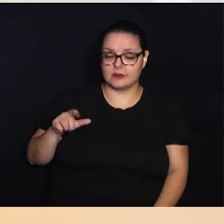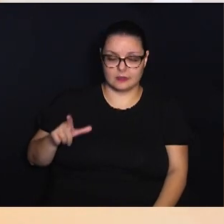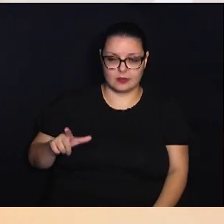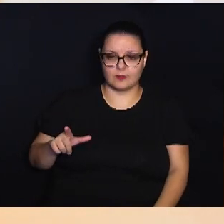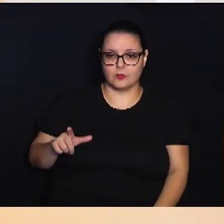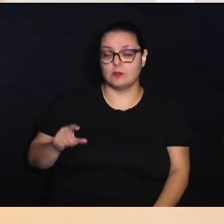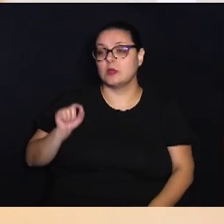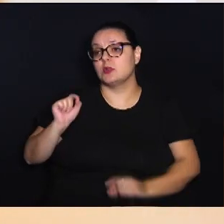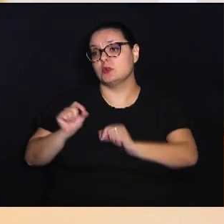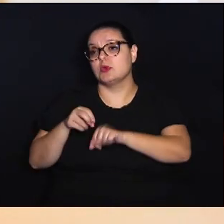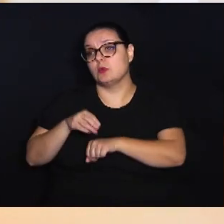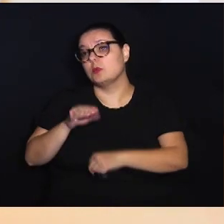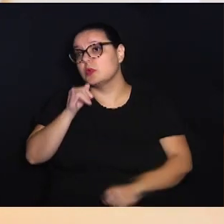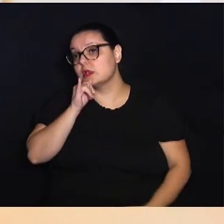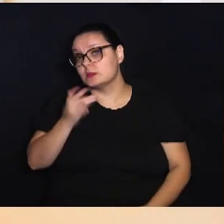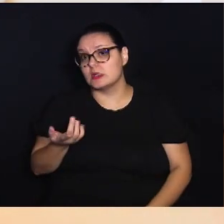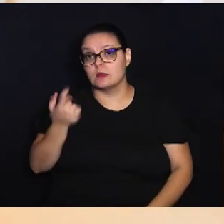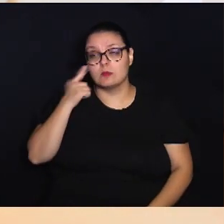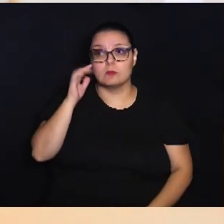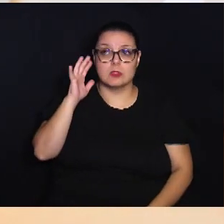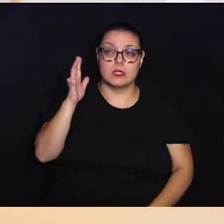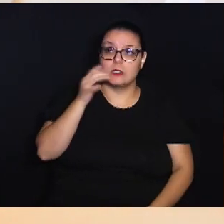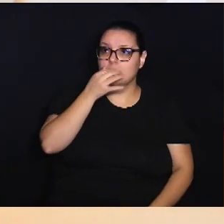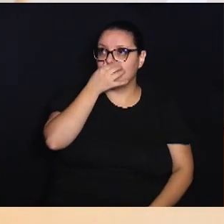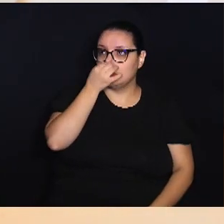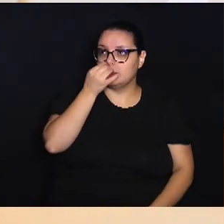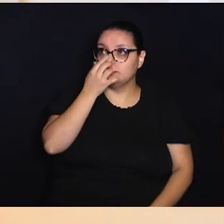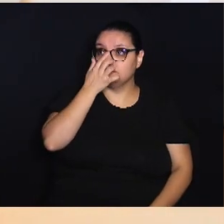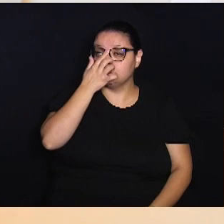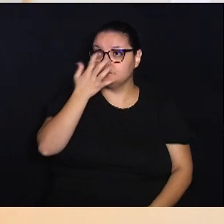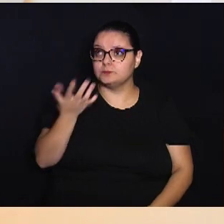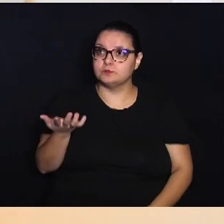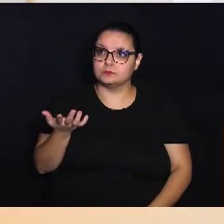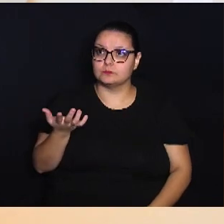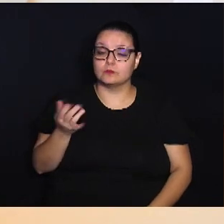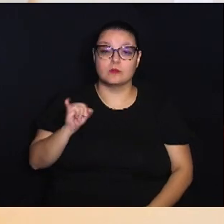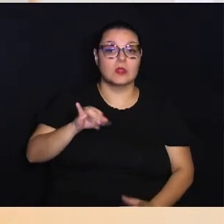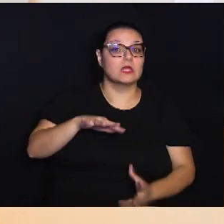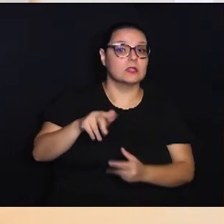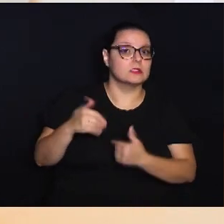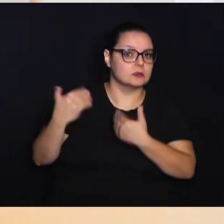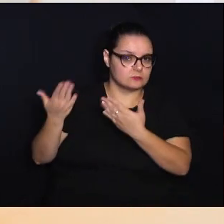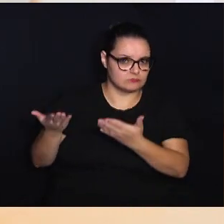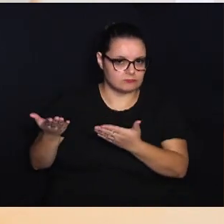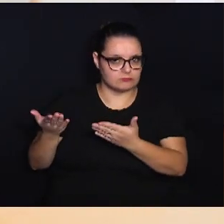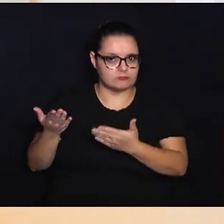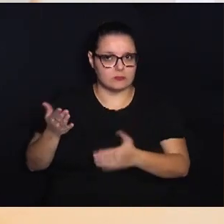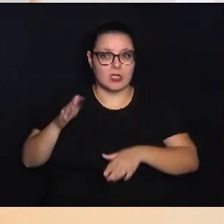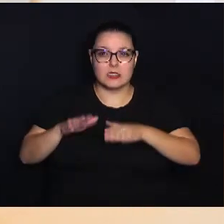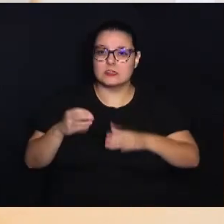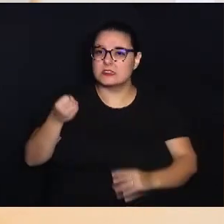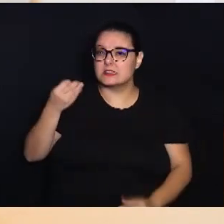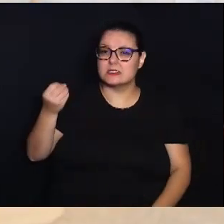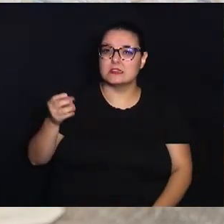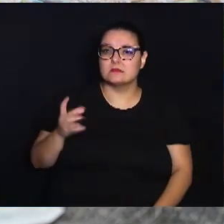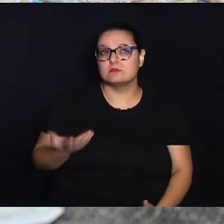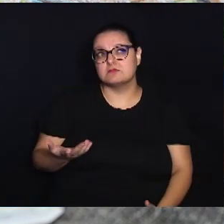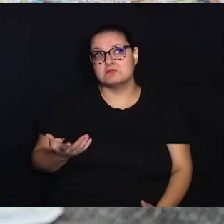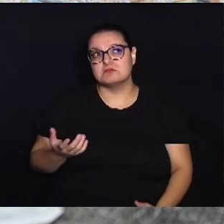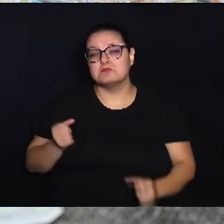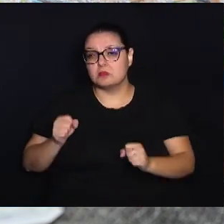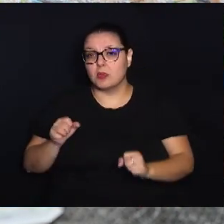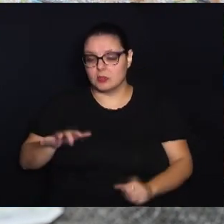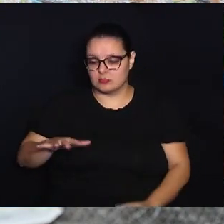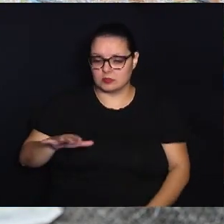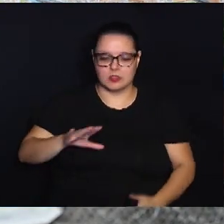eu recomendo, né? Por exemplo, vamos pensar numa viagem, uma viagem internacional. E às vezes essa viagem não precisa ser, ela pode